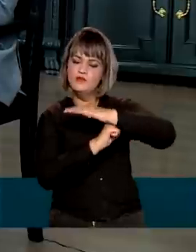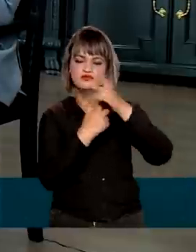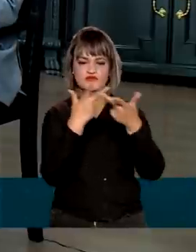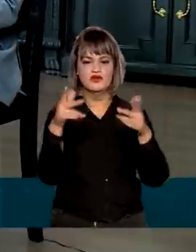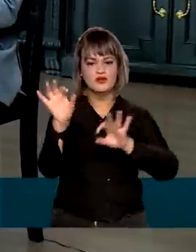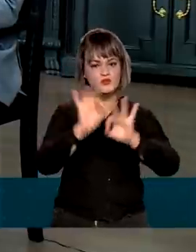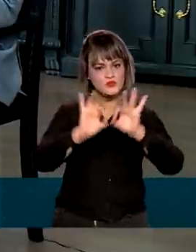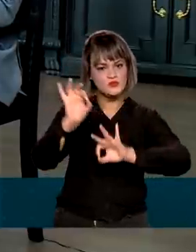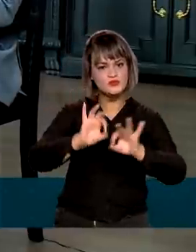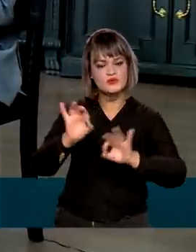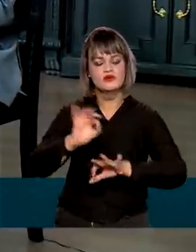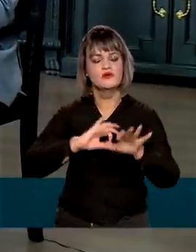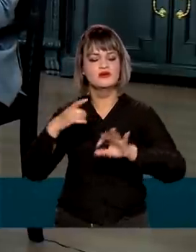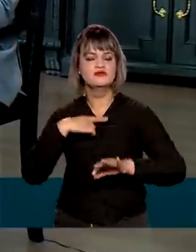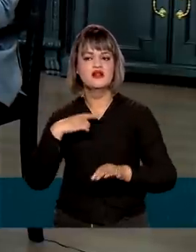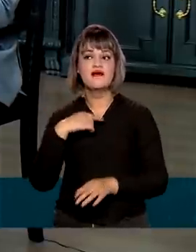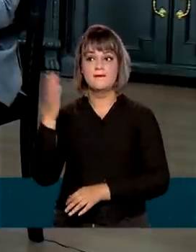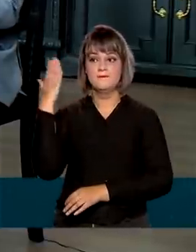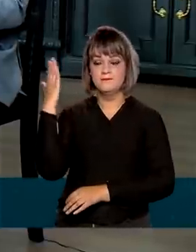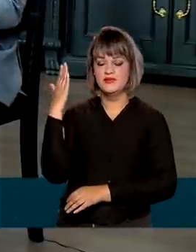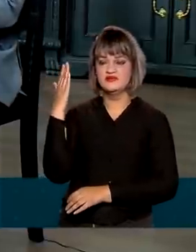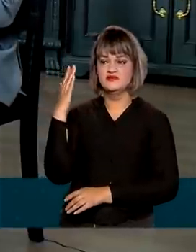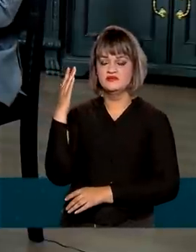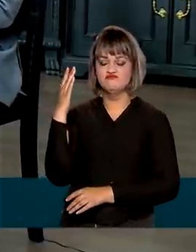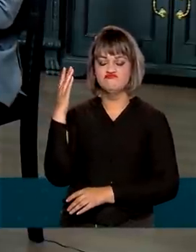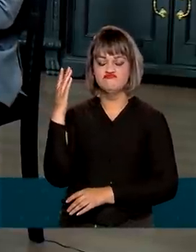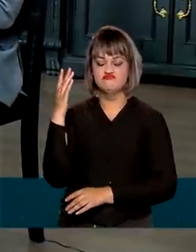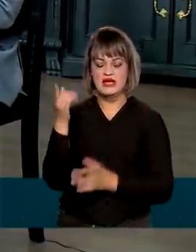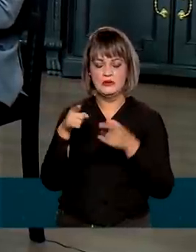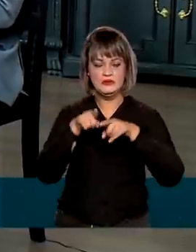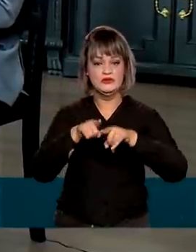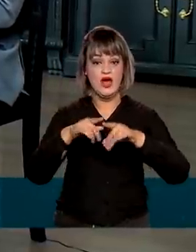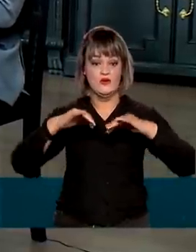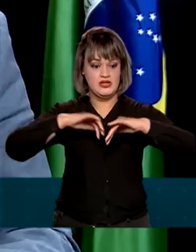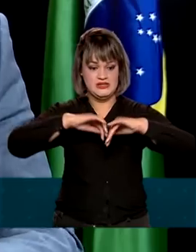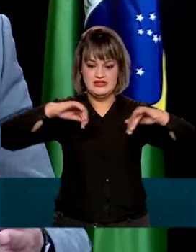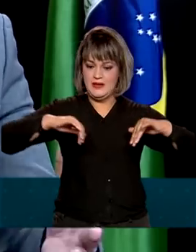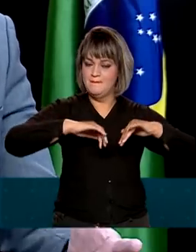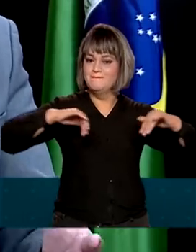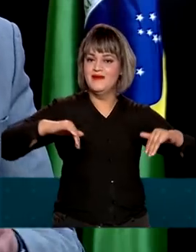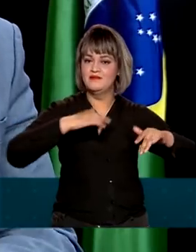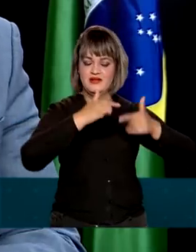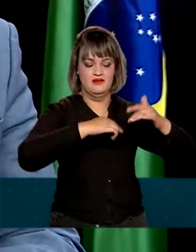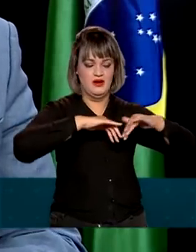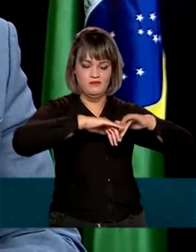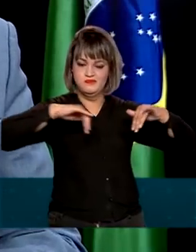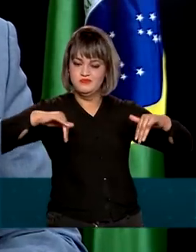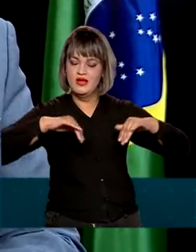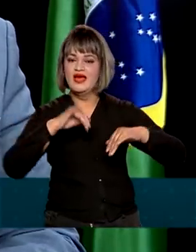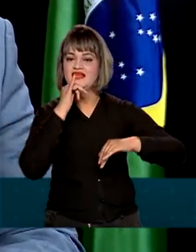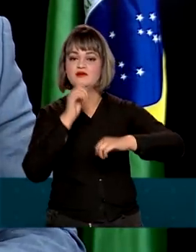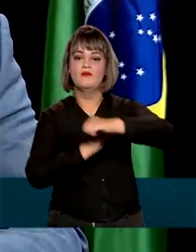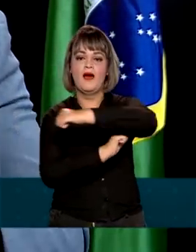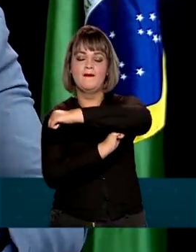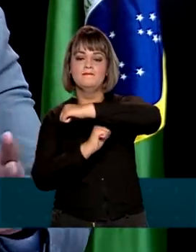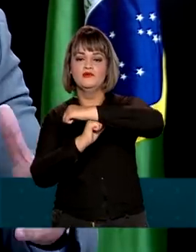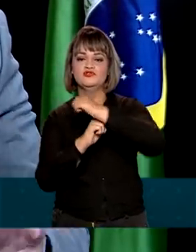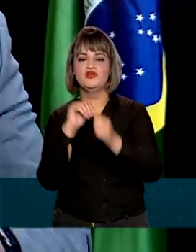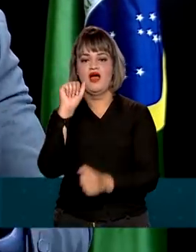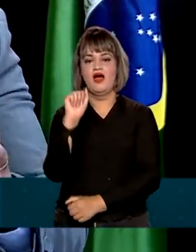que separaram a tela unidades da Federação do resto do Brasil vejo que nós entregamos a ponte do Abunã